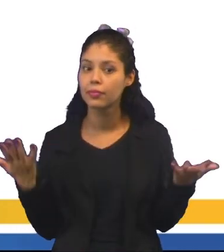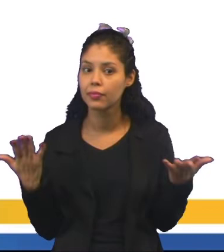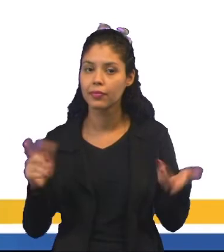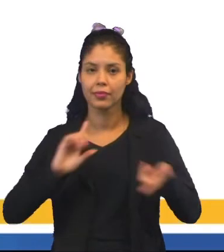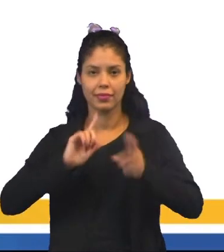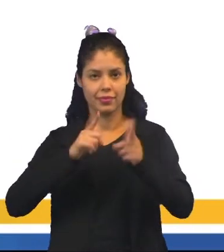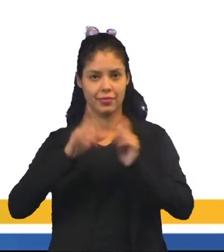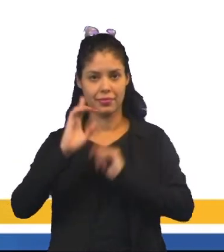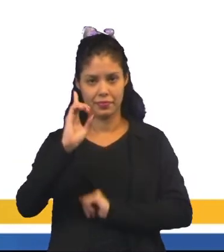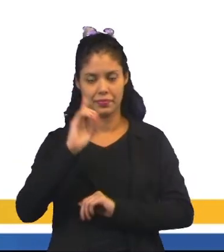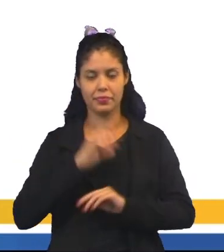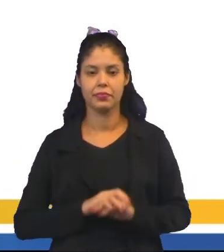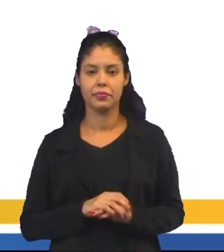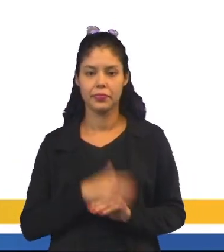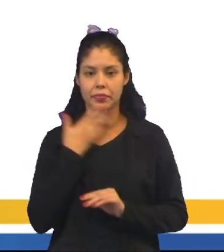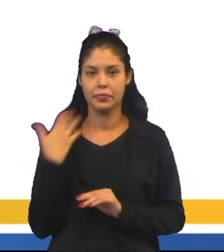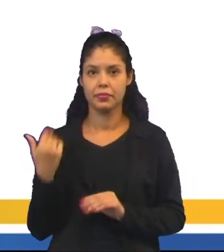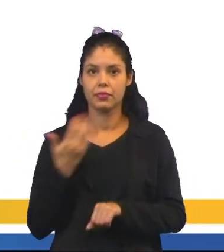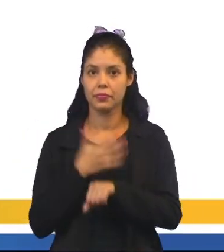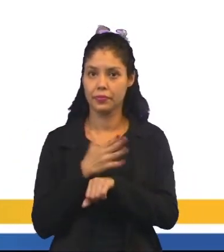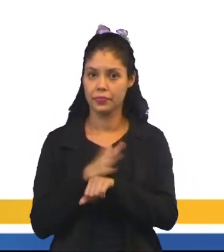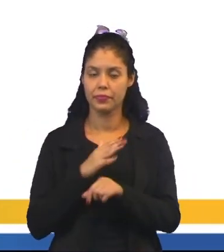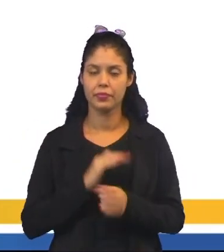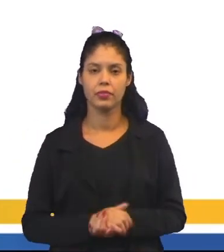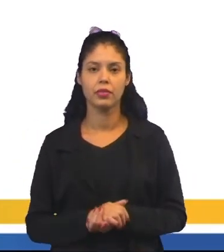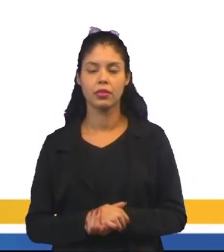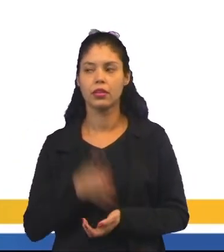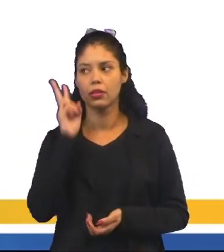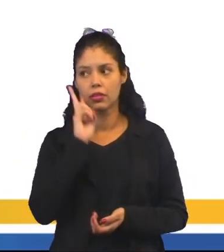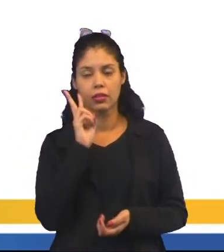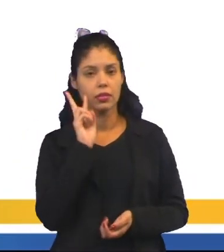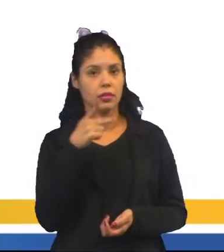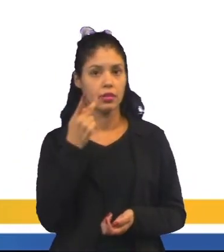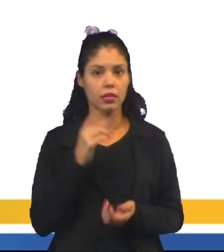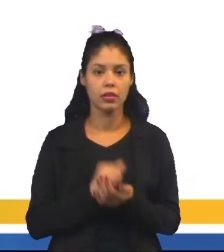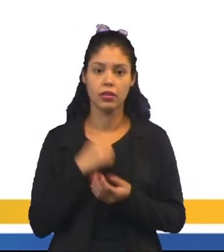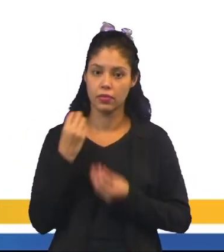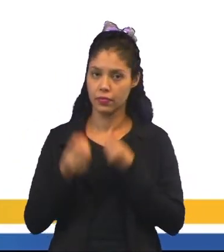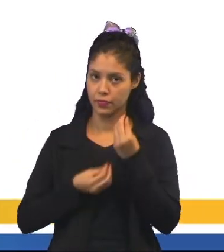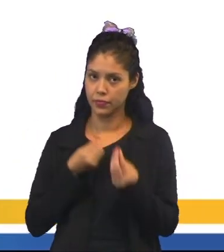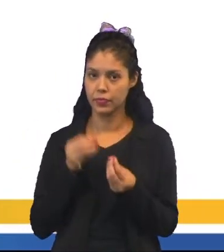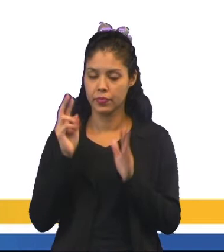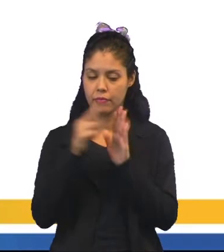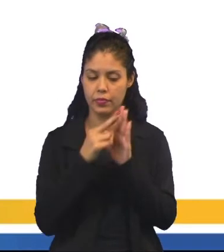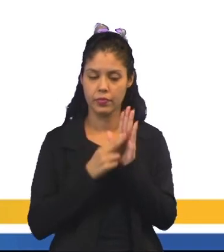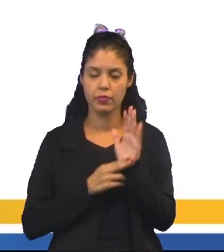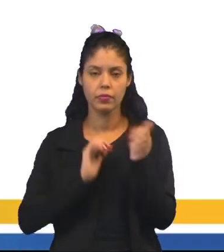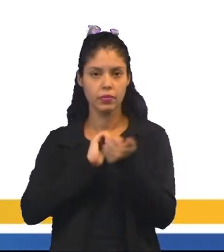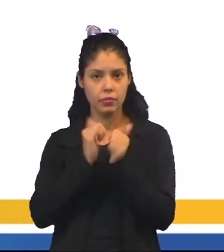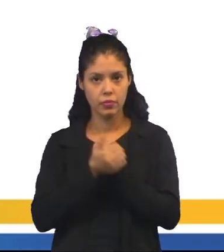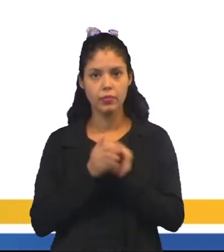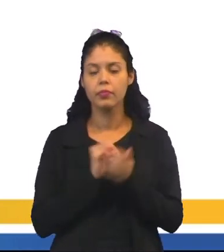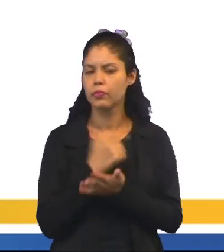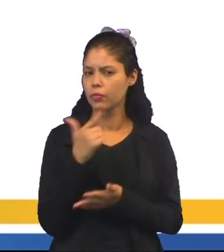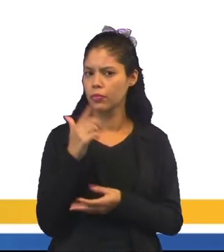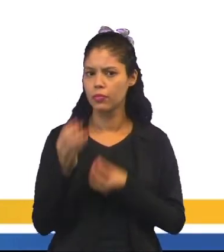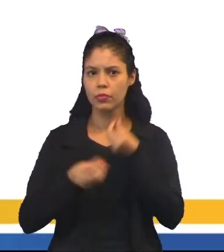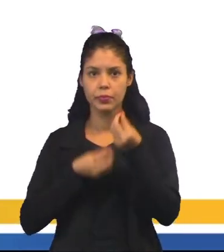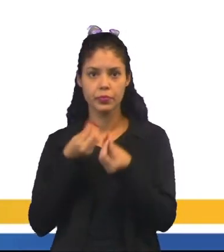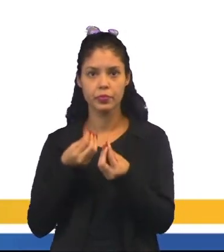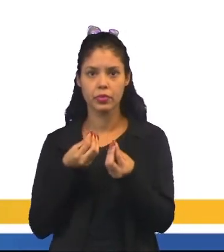1. Letra D, melhorar a prática. Lembra que eu falei que como as regras são adaptadas, então não existe